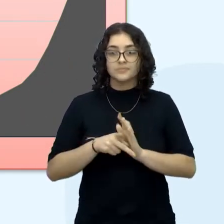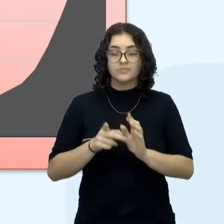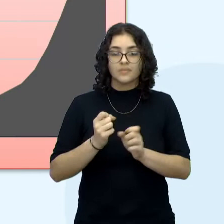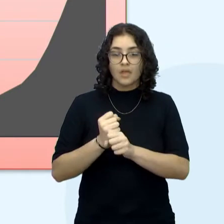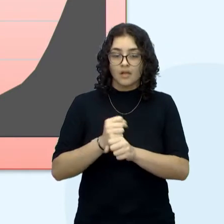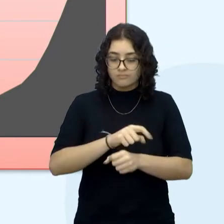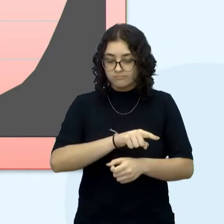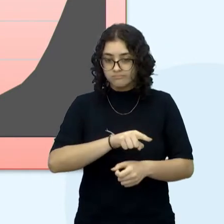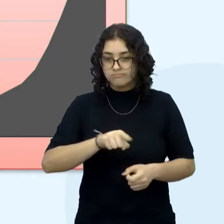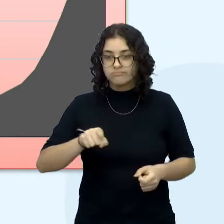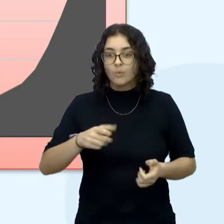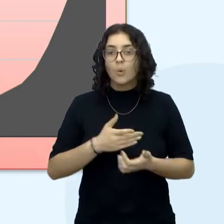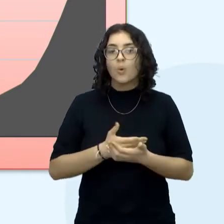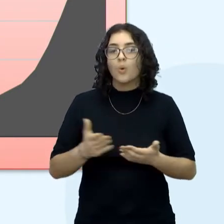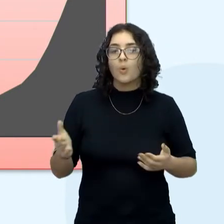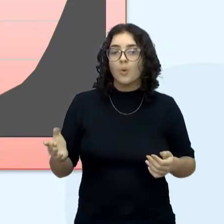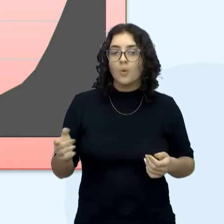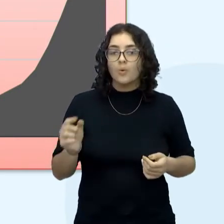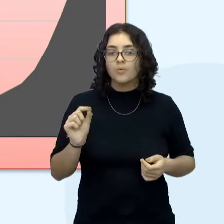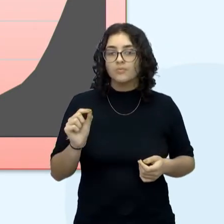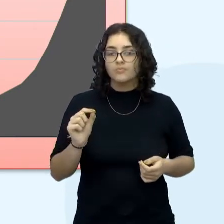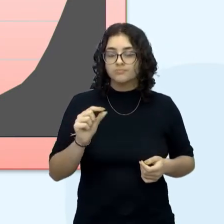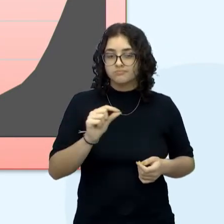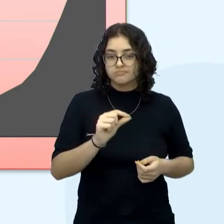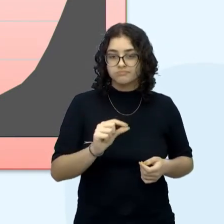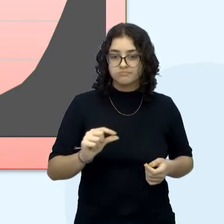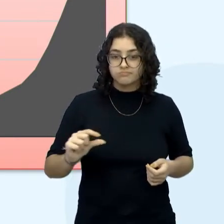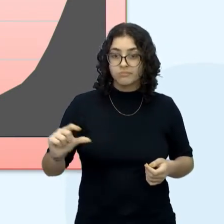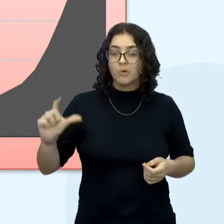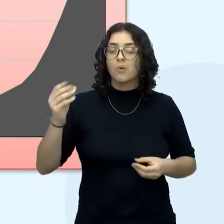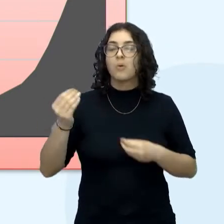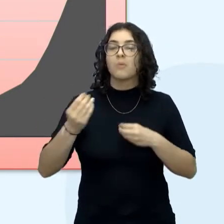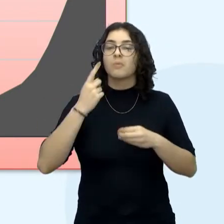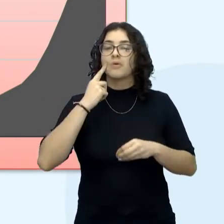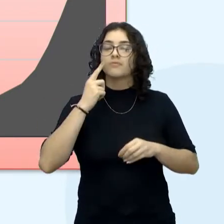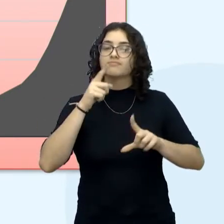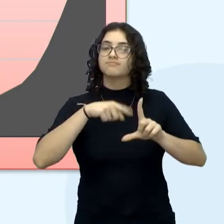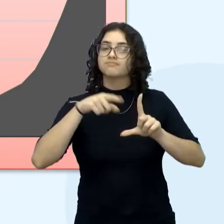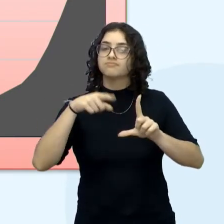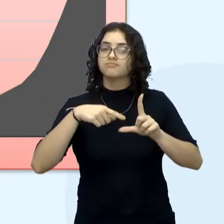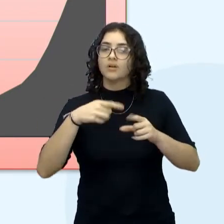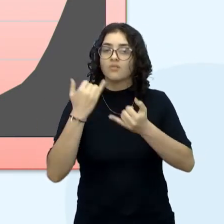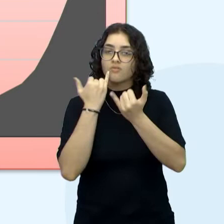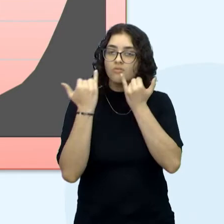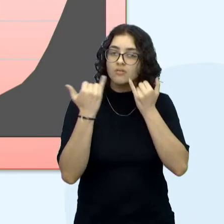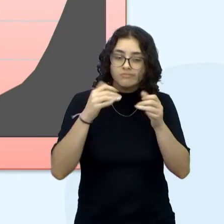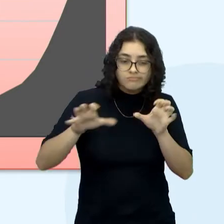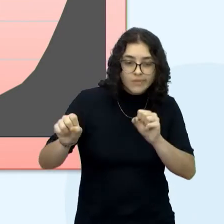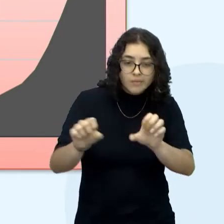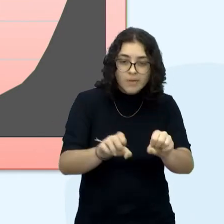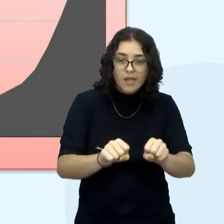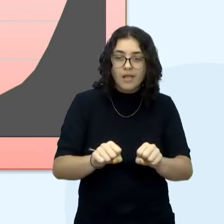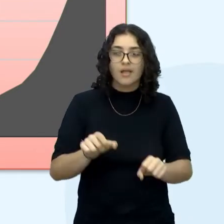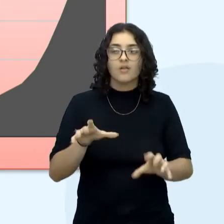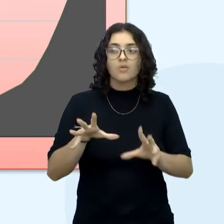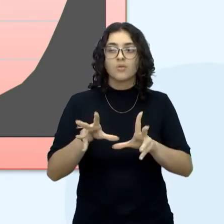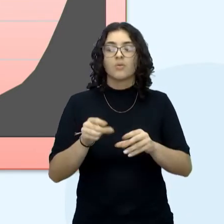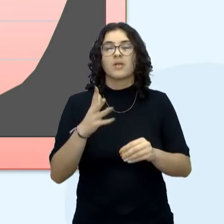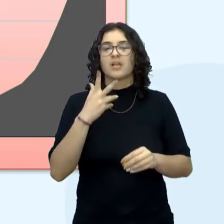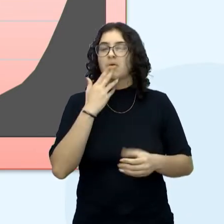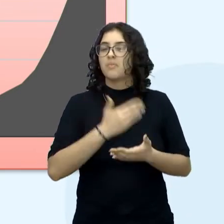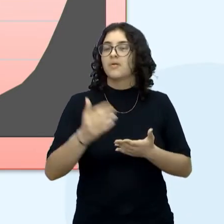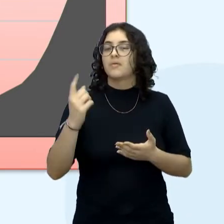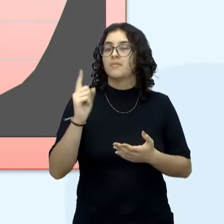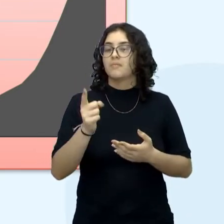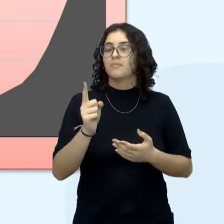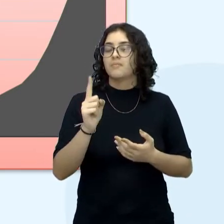né? Então começou aí a se pensar no gráfico e coletar as informações em torno de